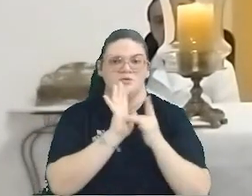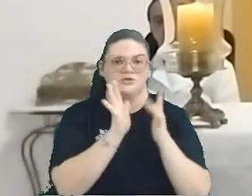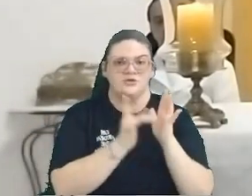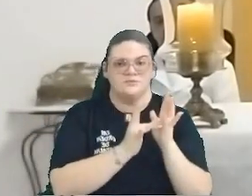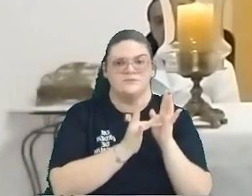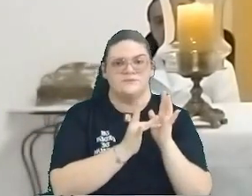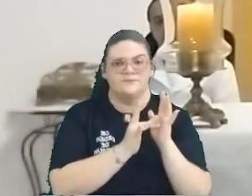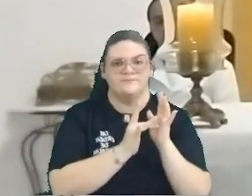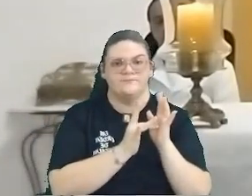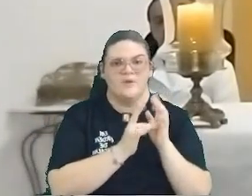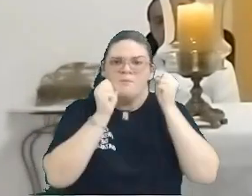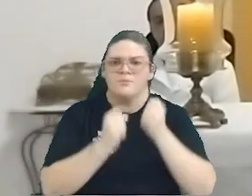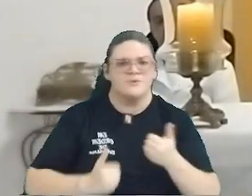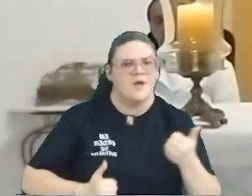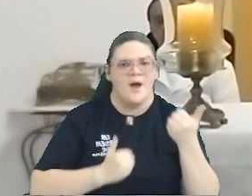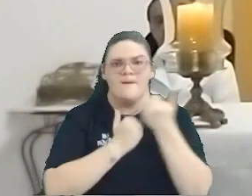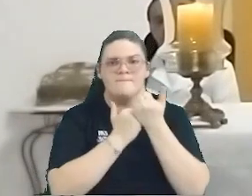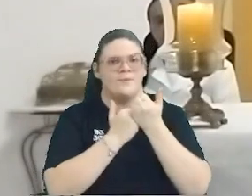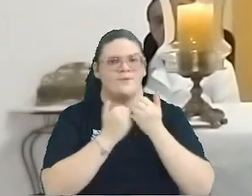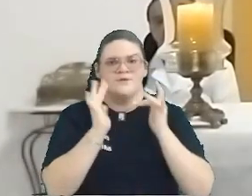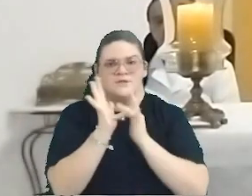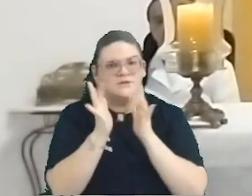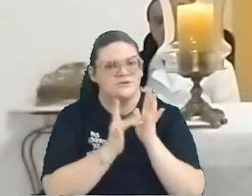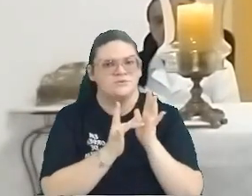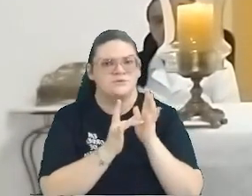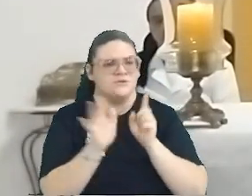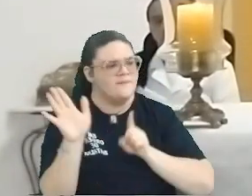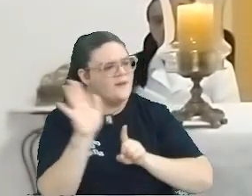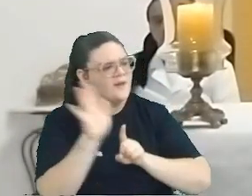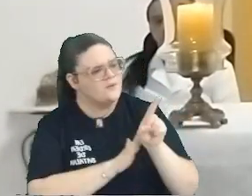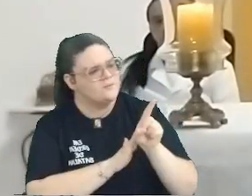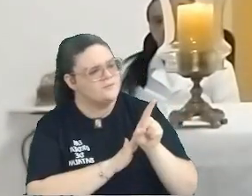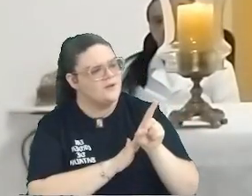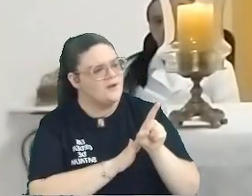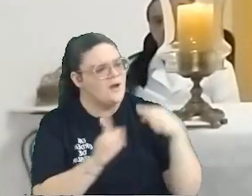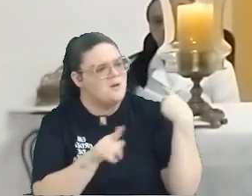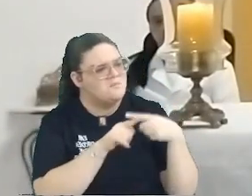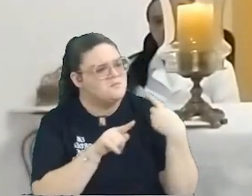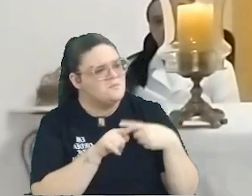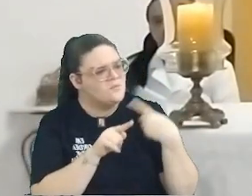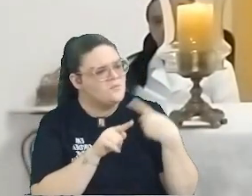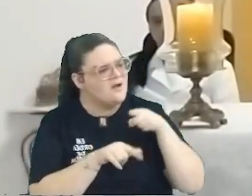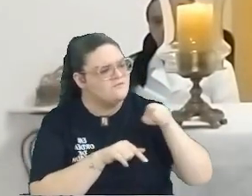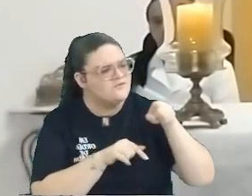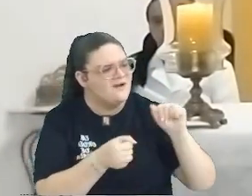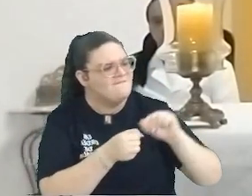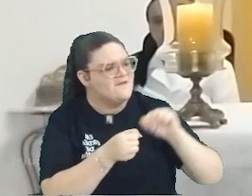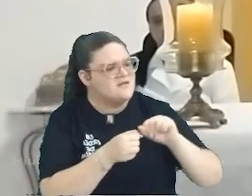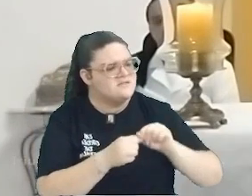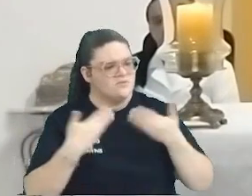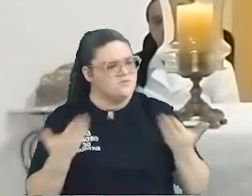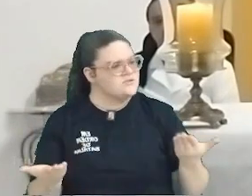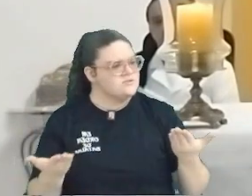vão perguntar a Jesus: o que sinal nos mostras para